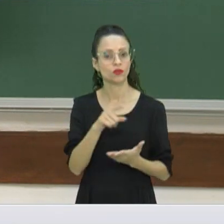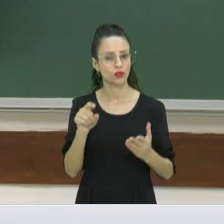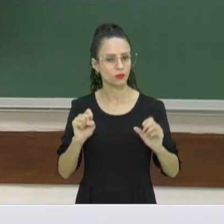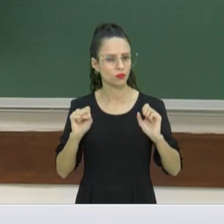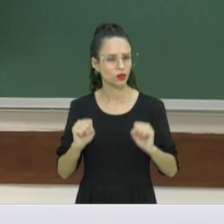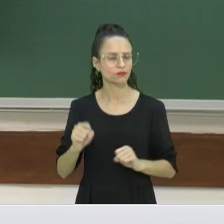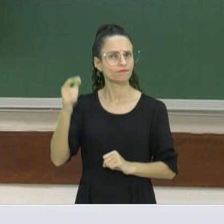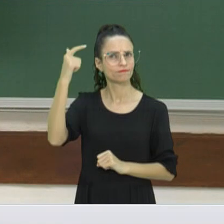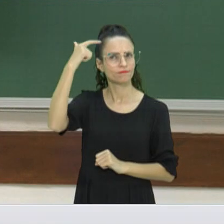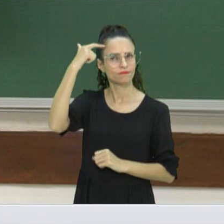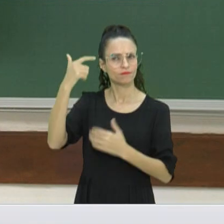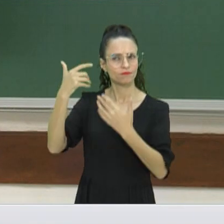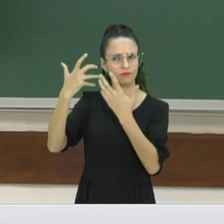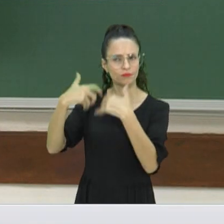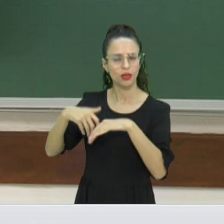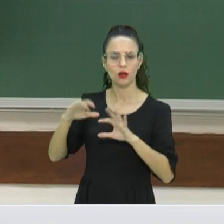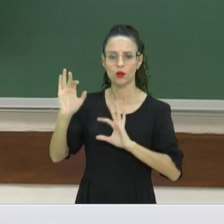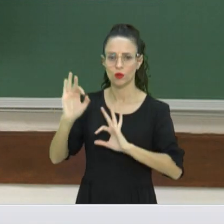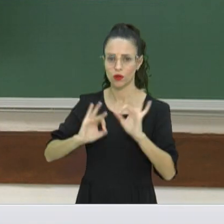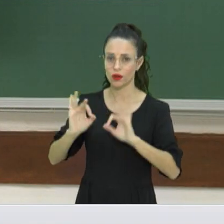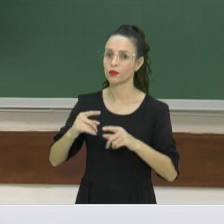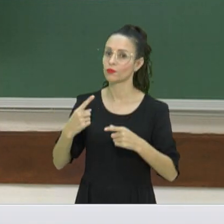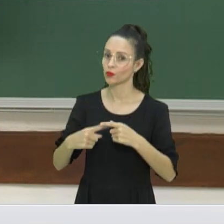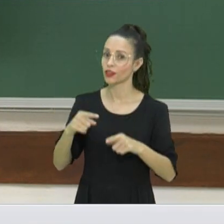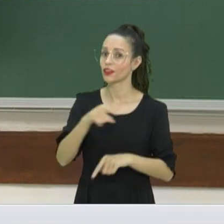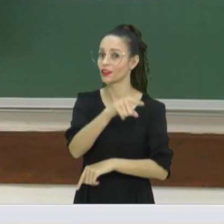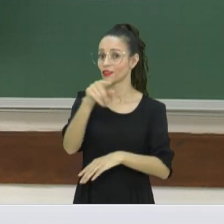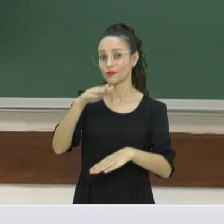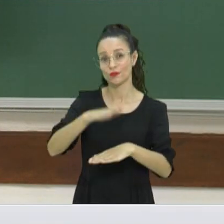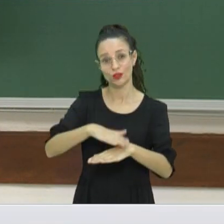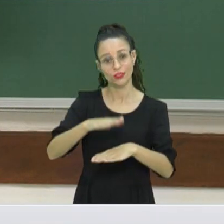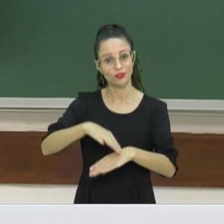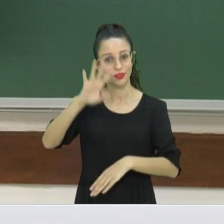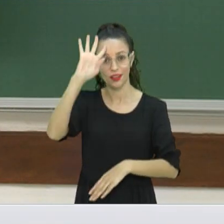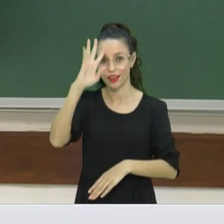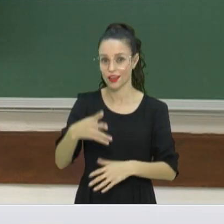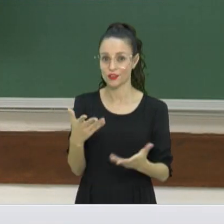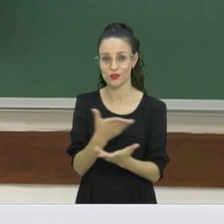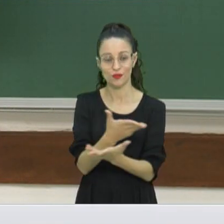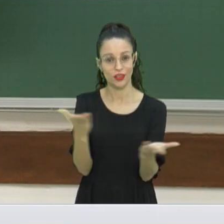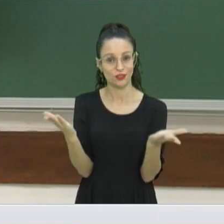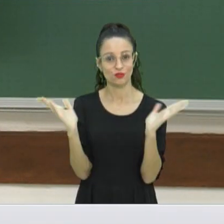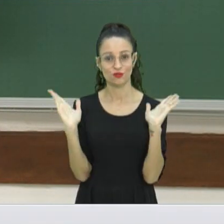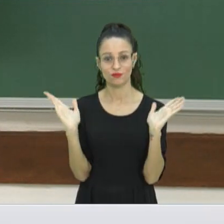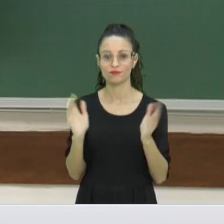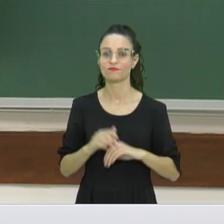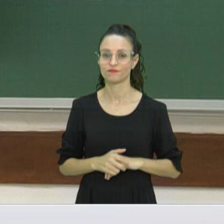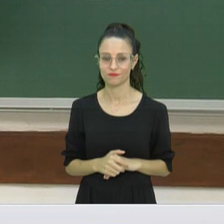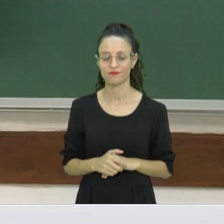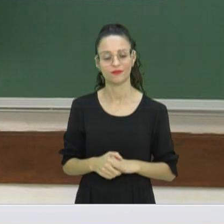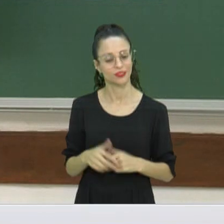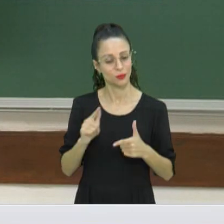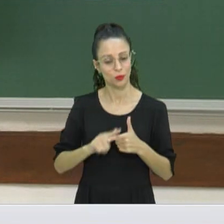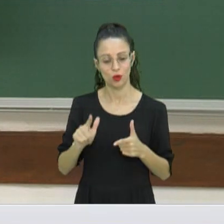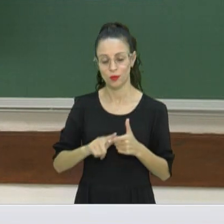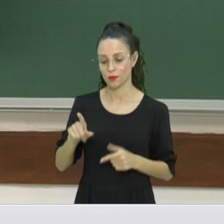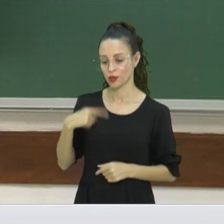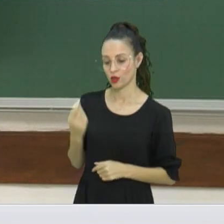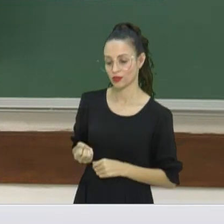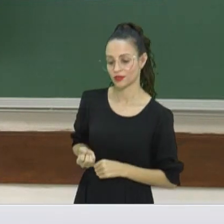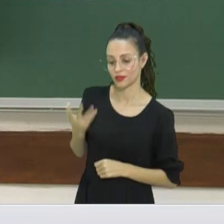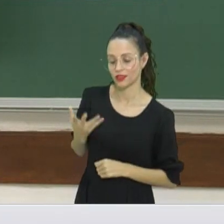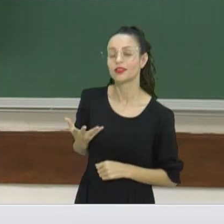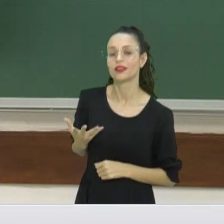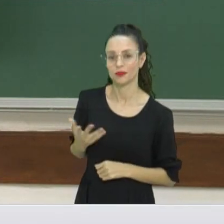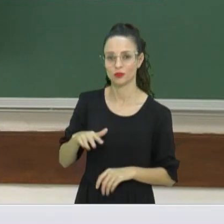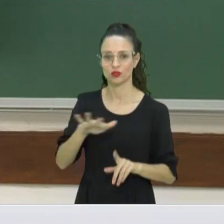ir pensando, se organizando, porque vocês vão ter que dar conta disso, trazer uma solução para esse problema que nós já criamos,